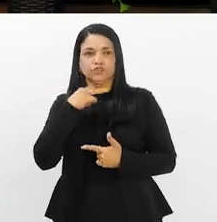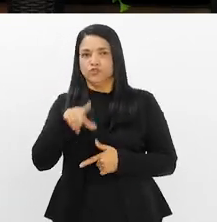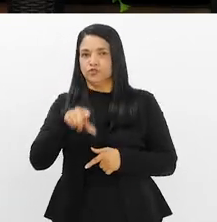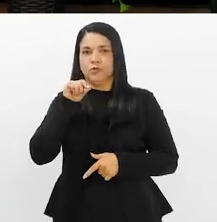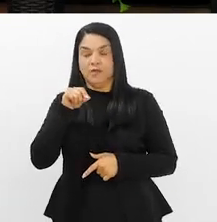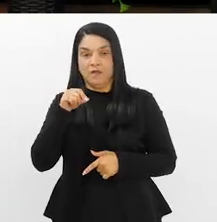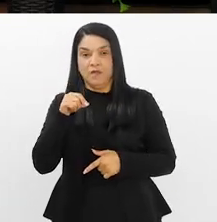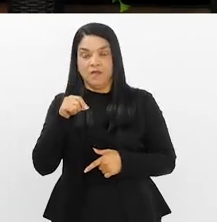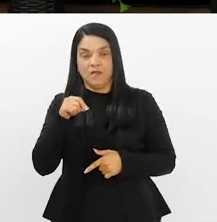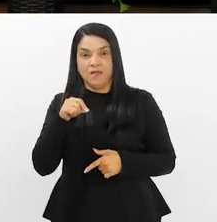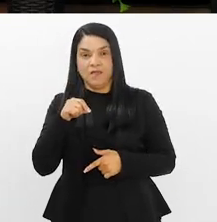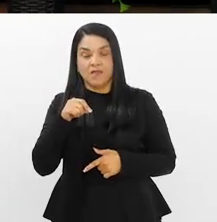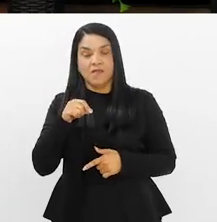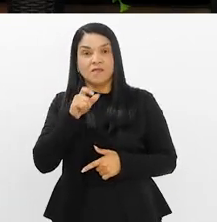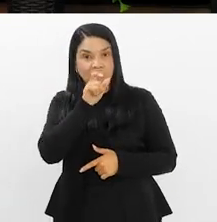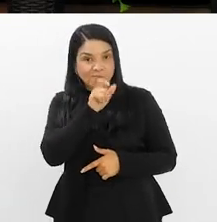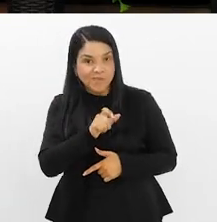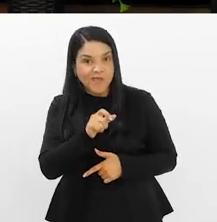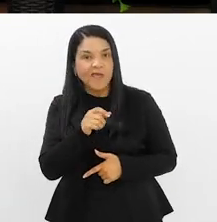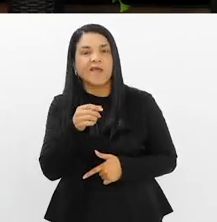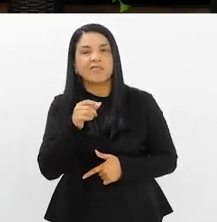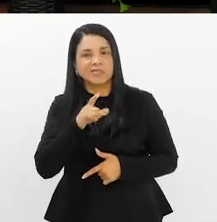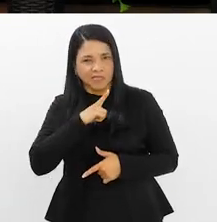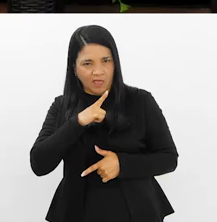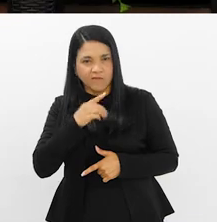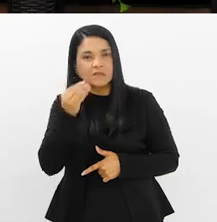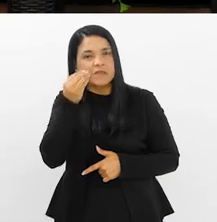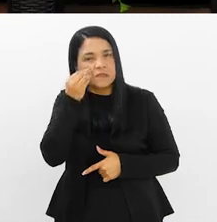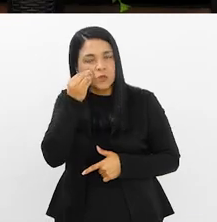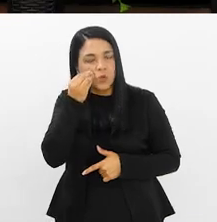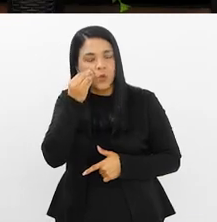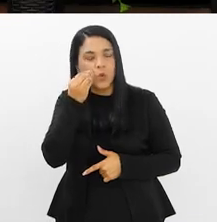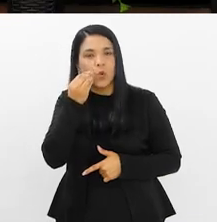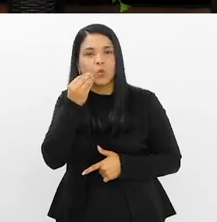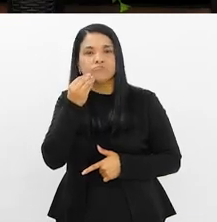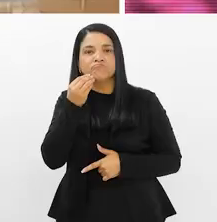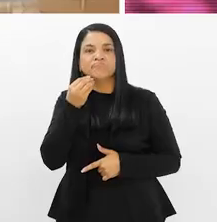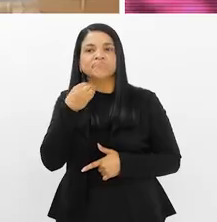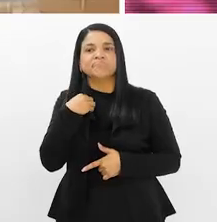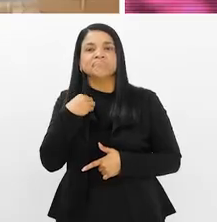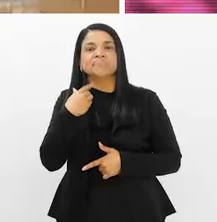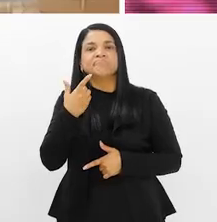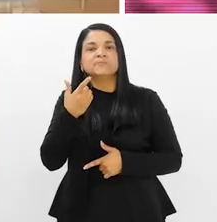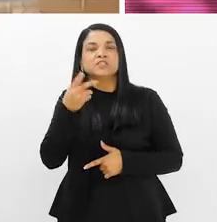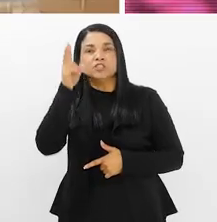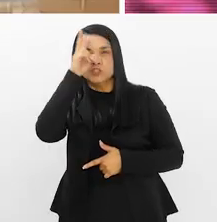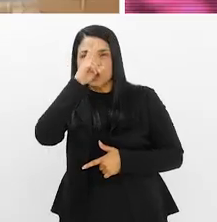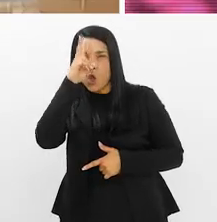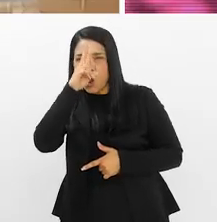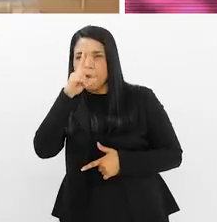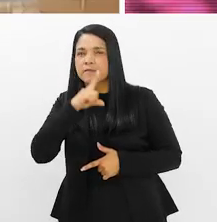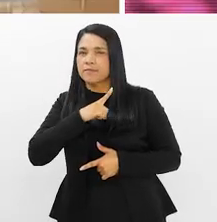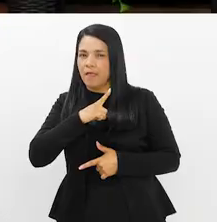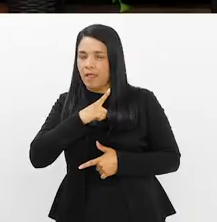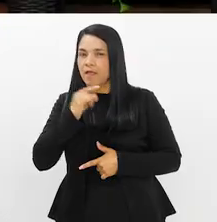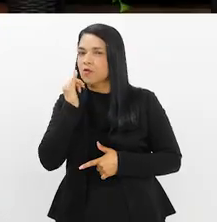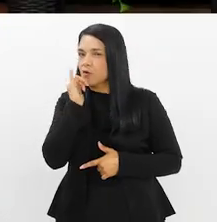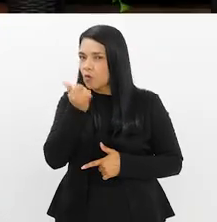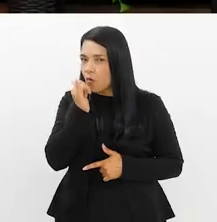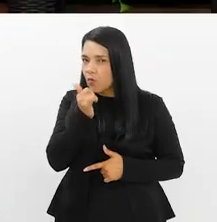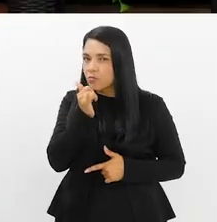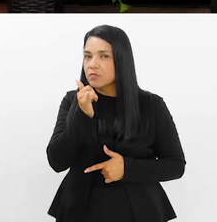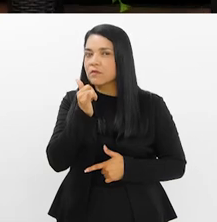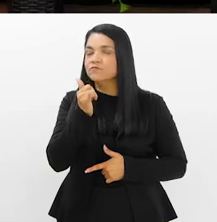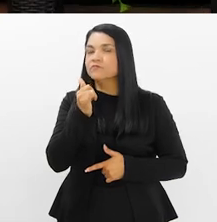Aí da mulher que tentasse fugir à regra, né? Muitas na história, nós temos as histórias delas aí para